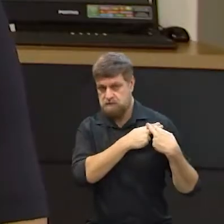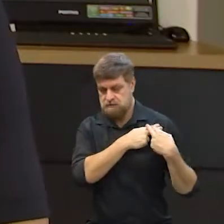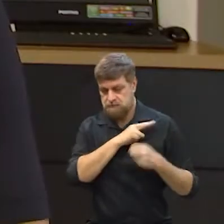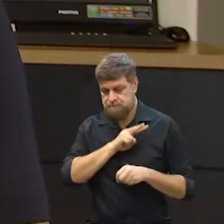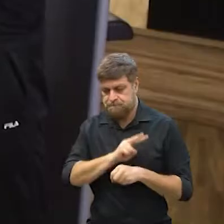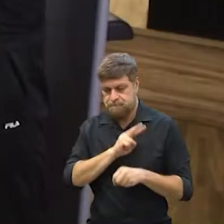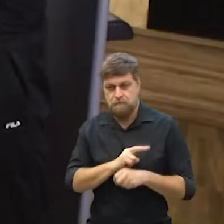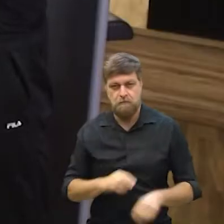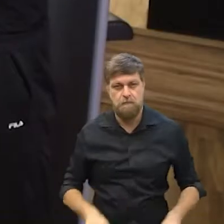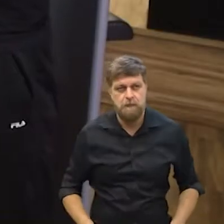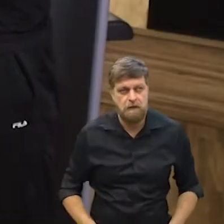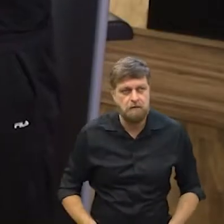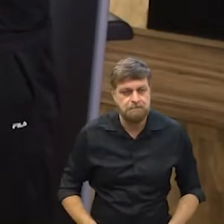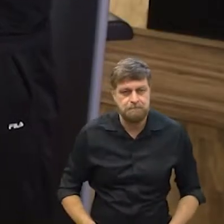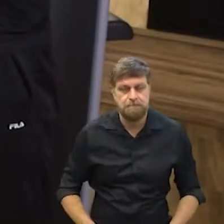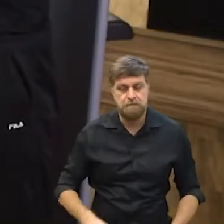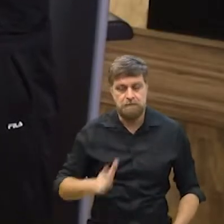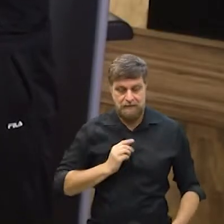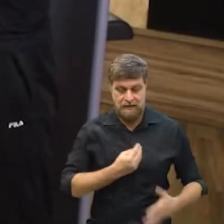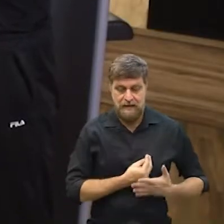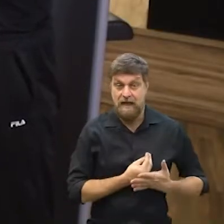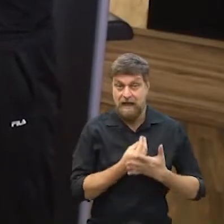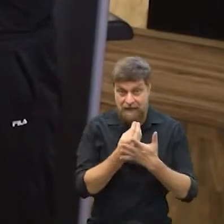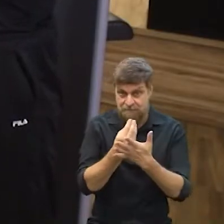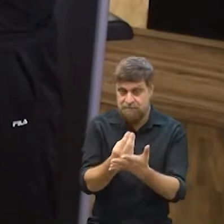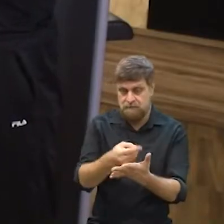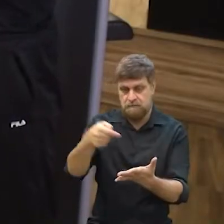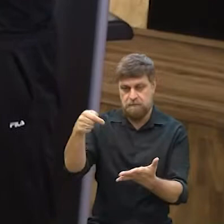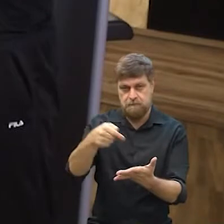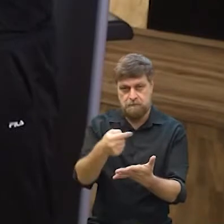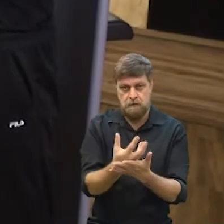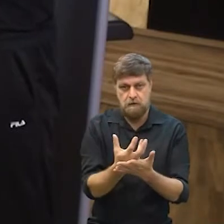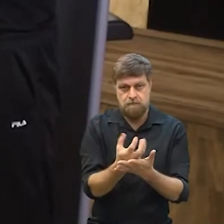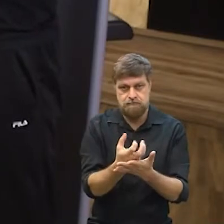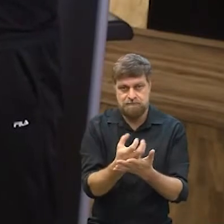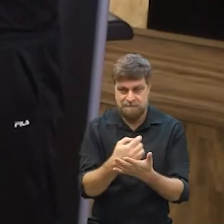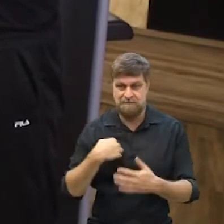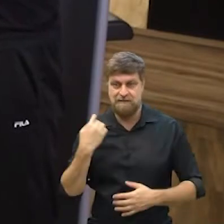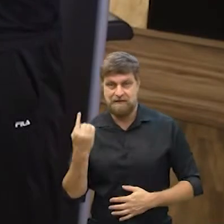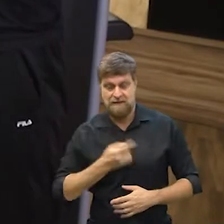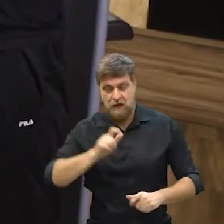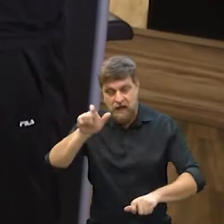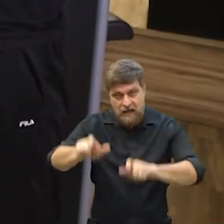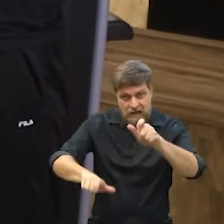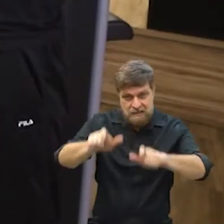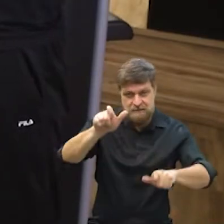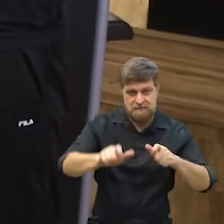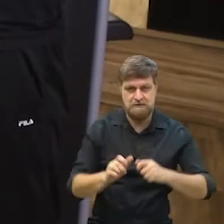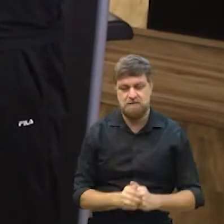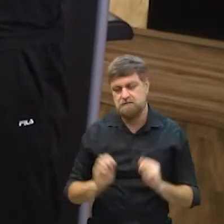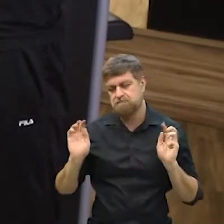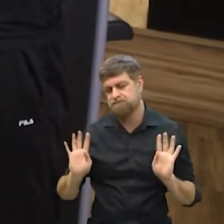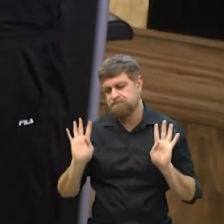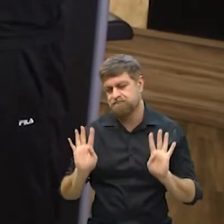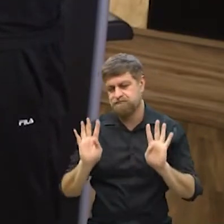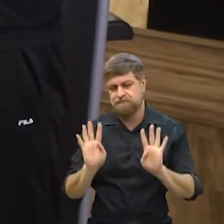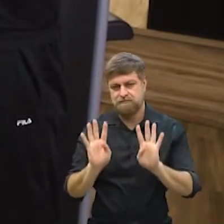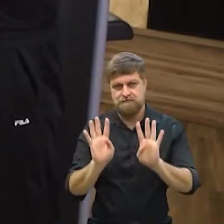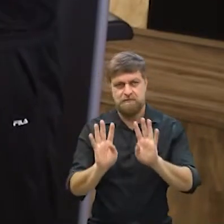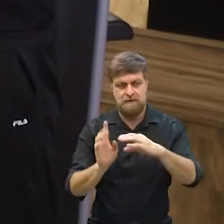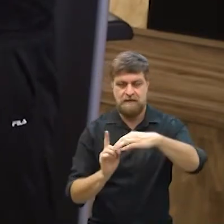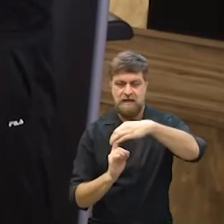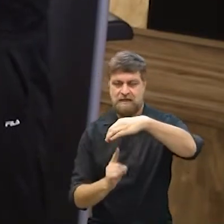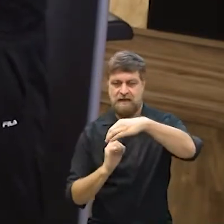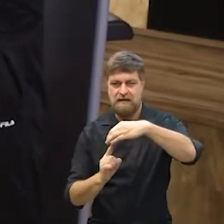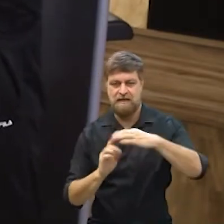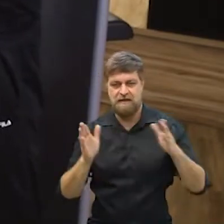trabalho. Esse é o ponto, né? Está Exatamente. colocando a vida dele, tanta gente certamente deve chegar, né,